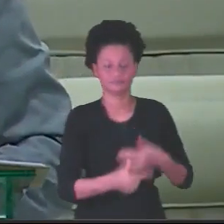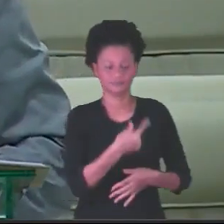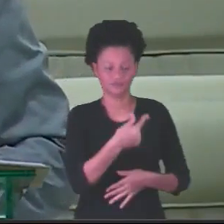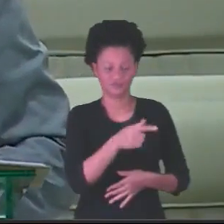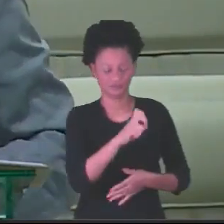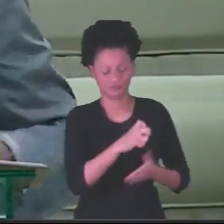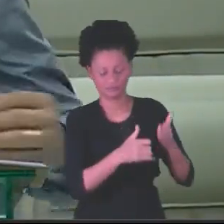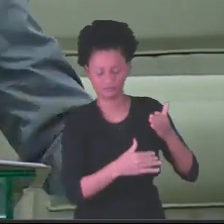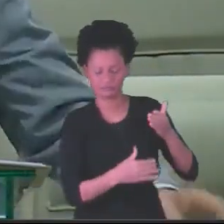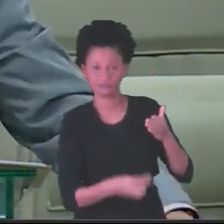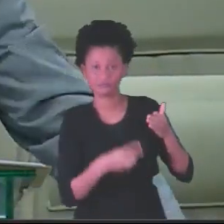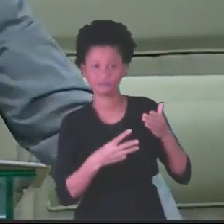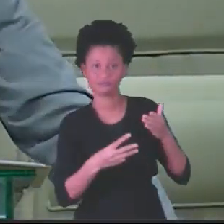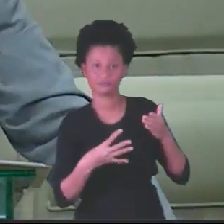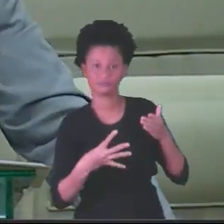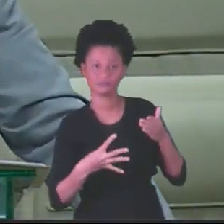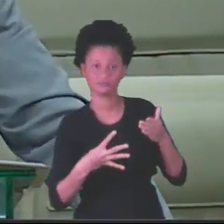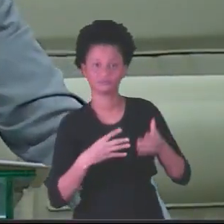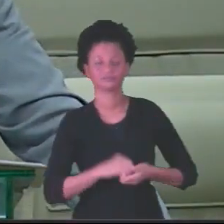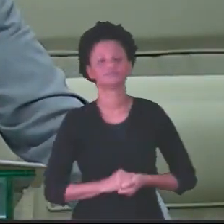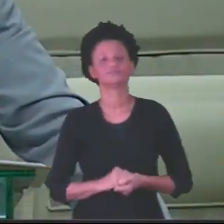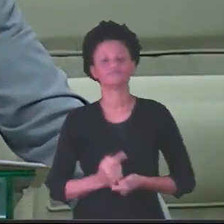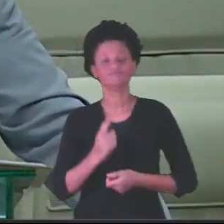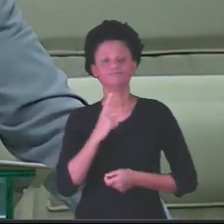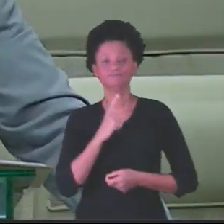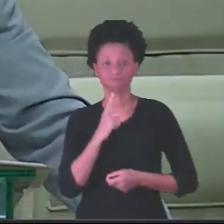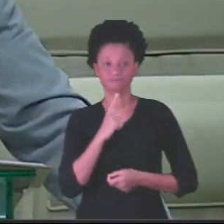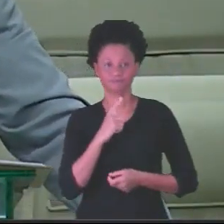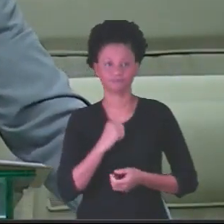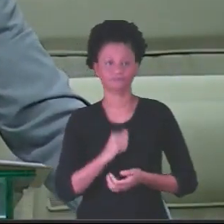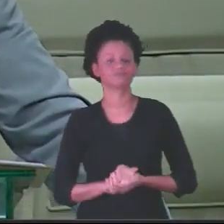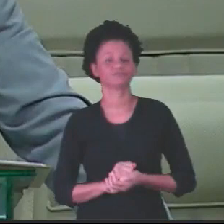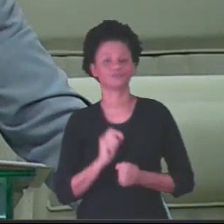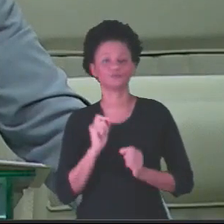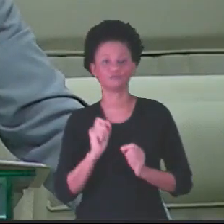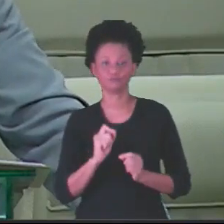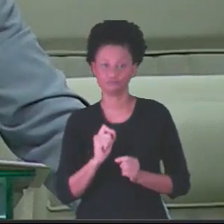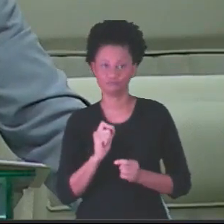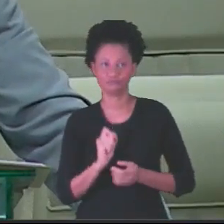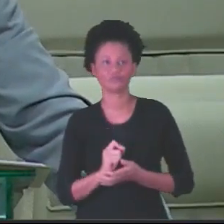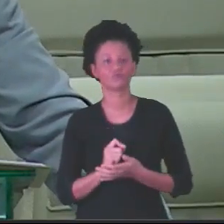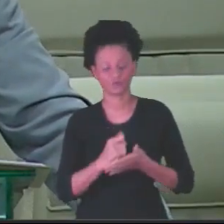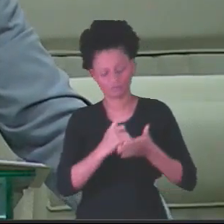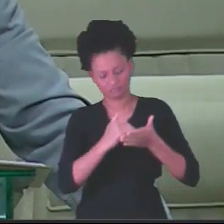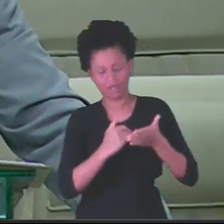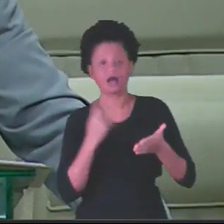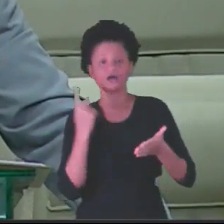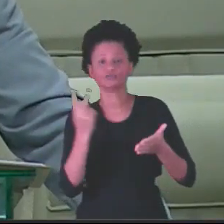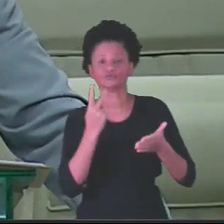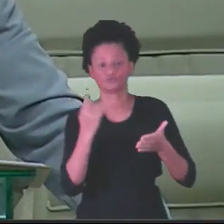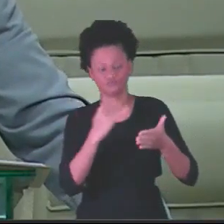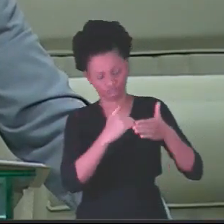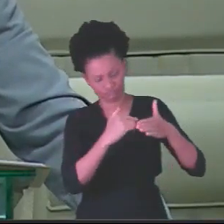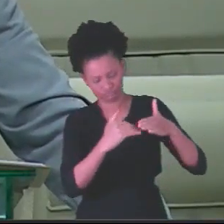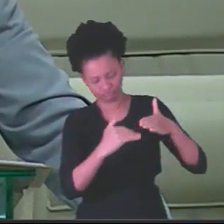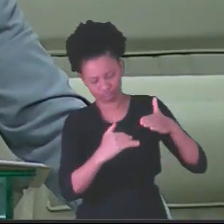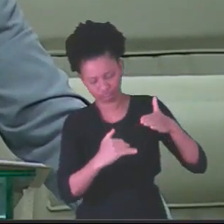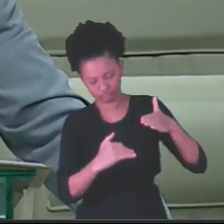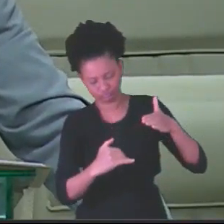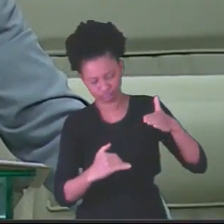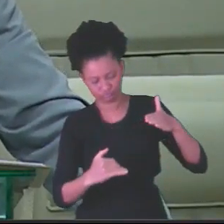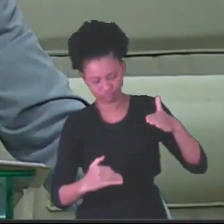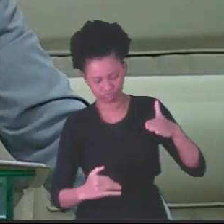34 e nós temos a epígrafe a começar do versículo 25